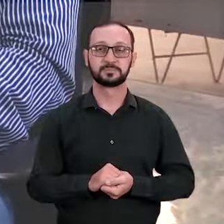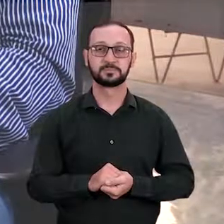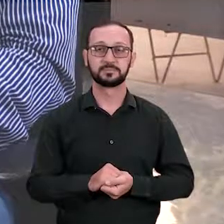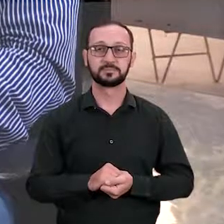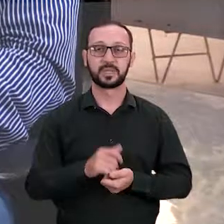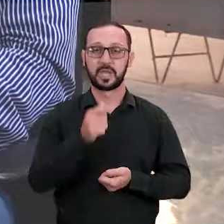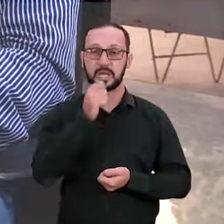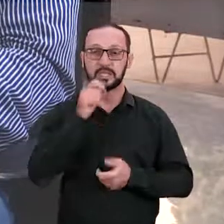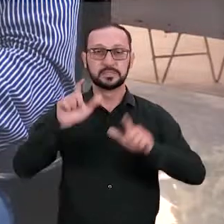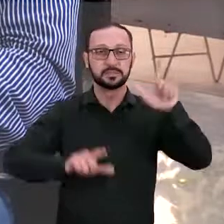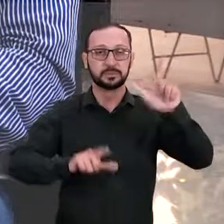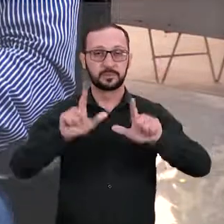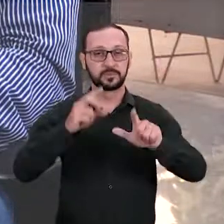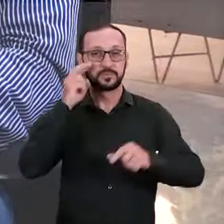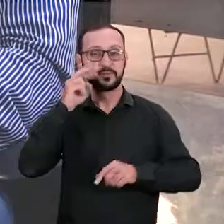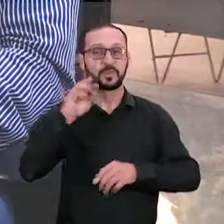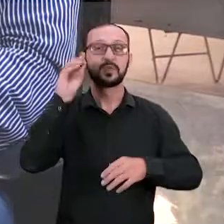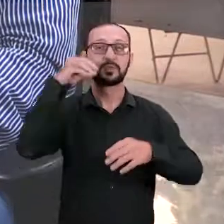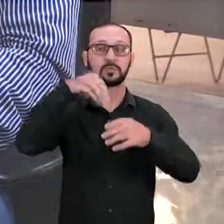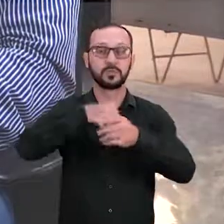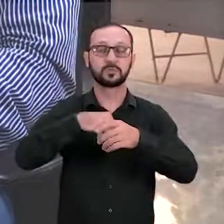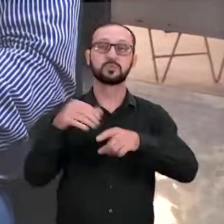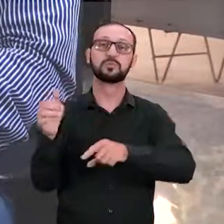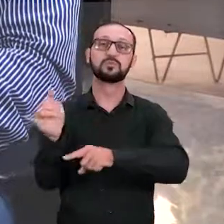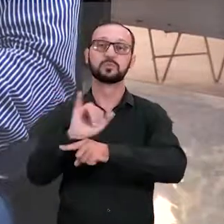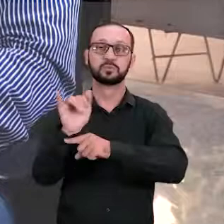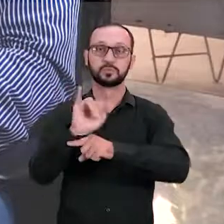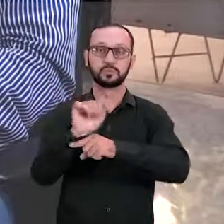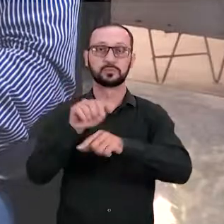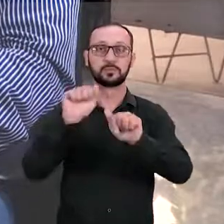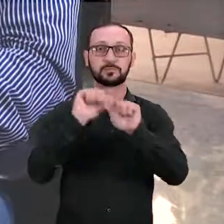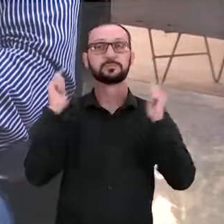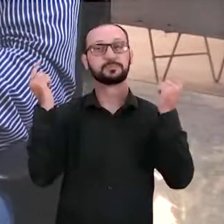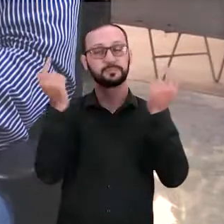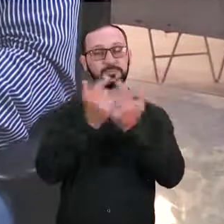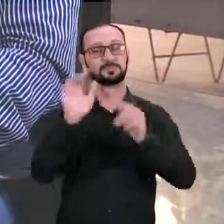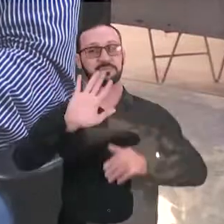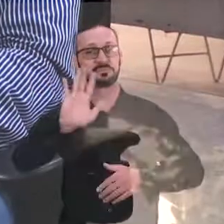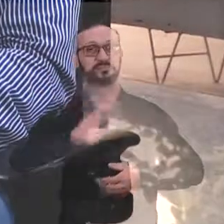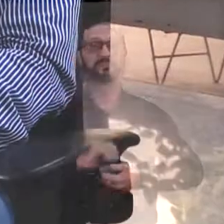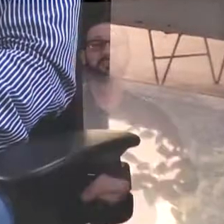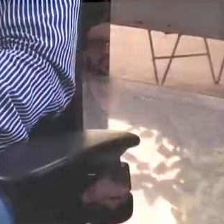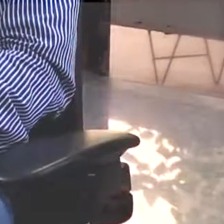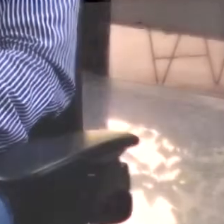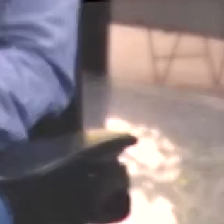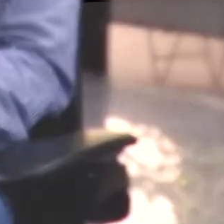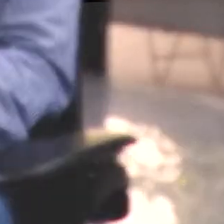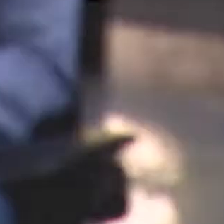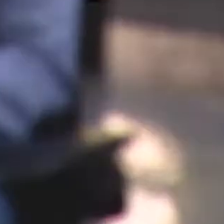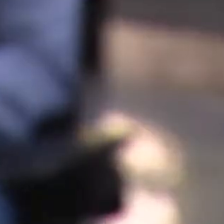producaltv@l.ms.gov.br. A íntegra desse programa você confere no YouTube da nossa Casa de Leis. Até mais!